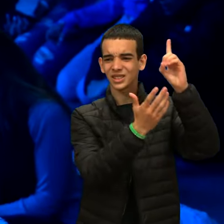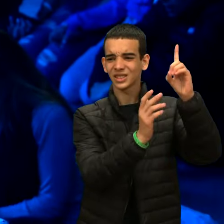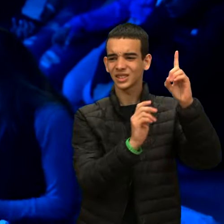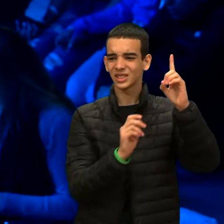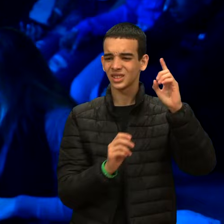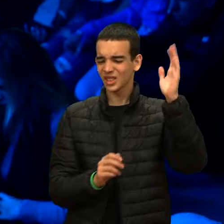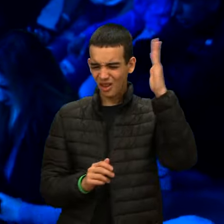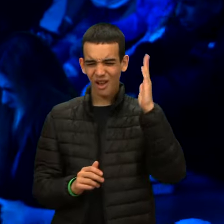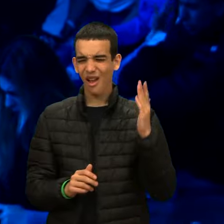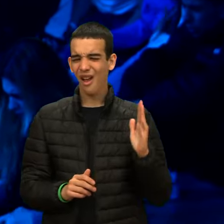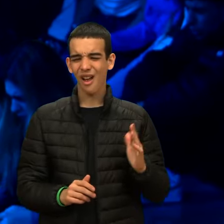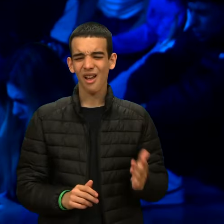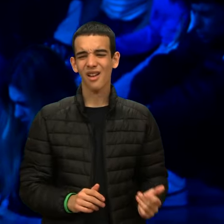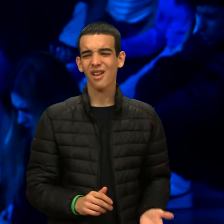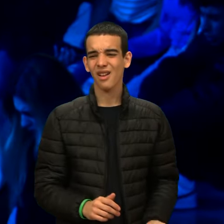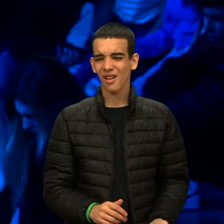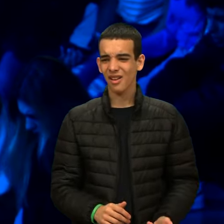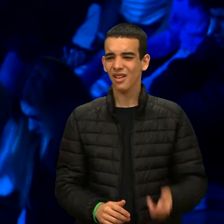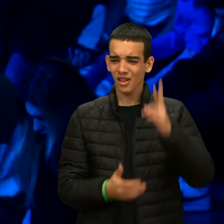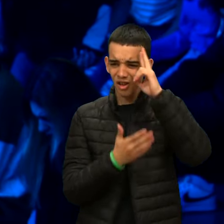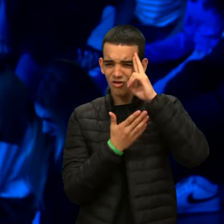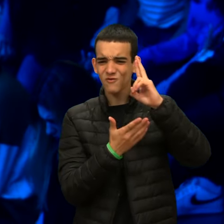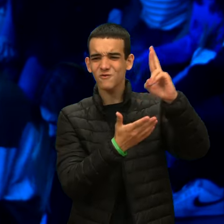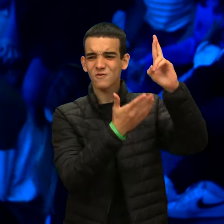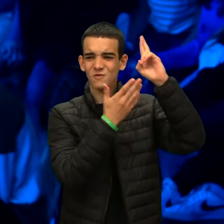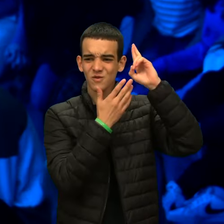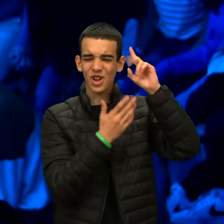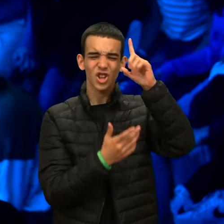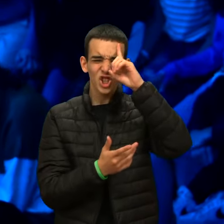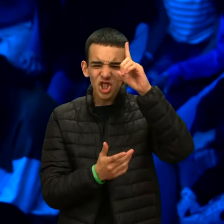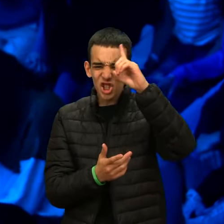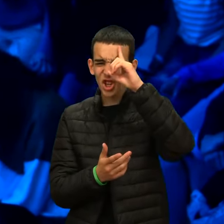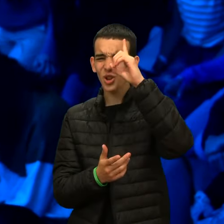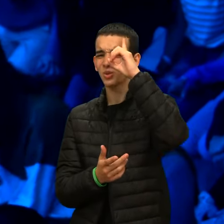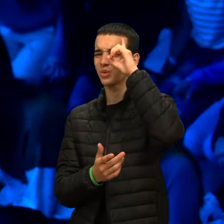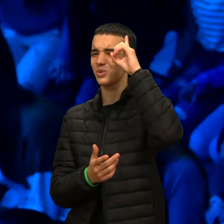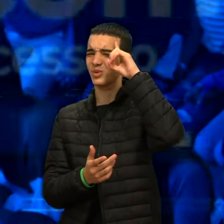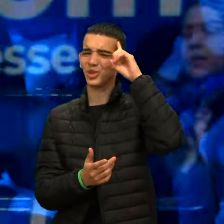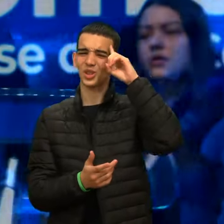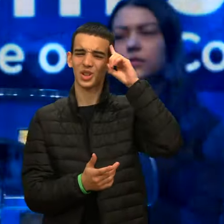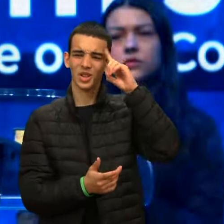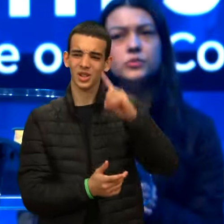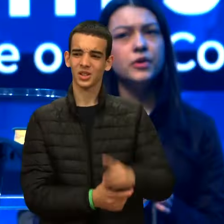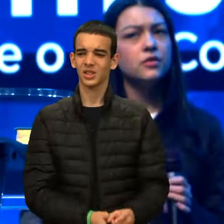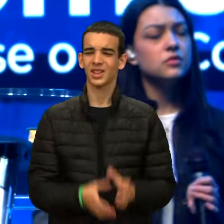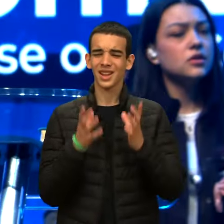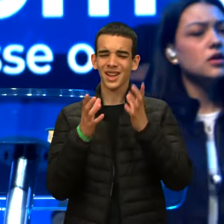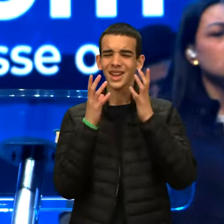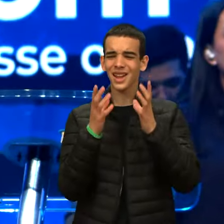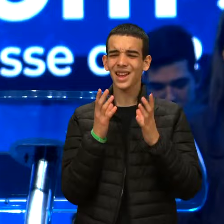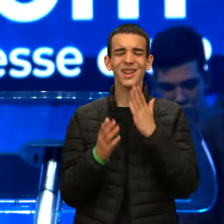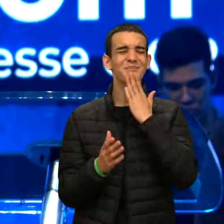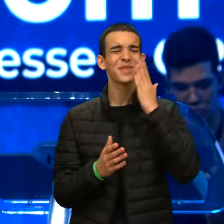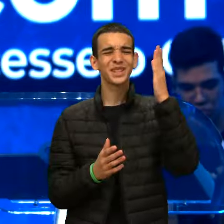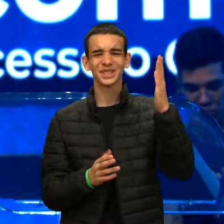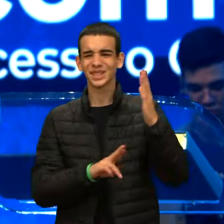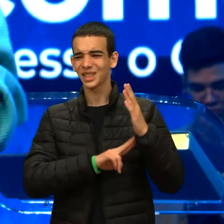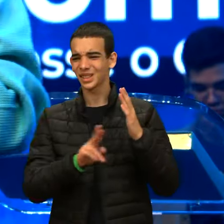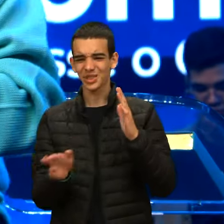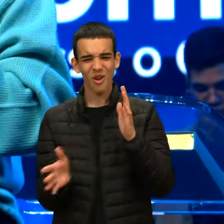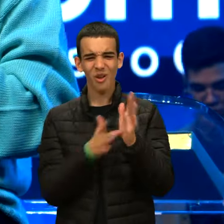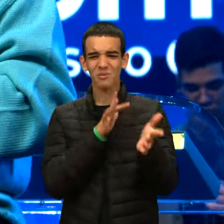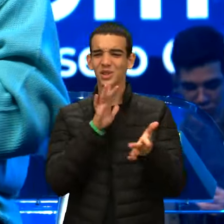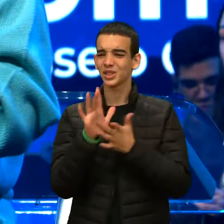sextas-feiras, mas todos os dias, Pai. Pai, eu quero te pedir agora, em nome de Jesus, que o Senhor possa derramar